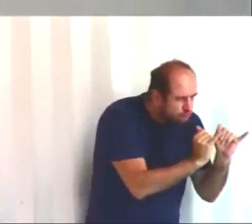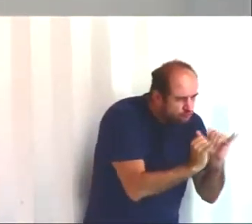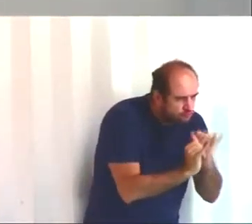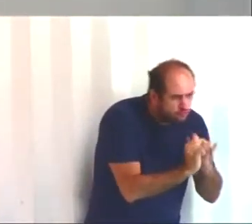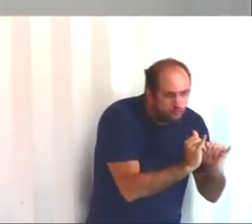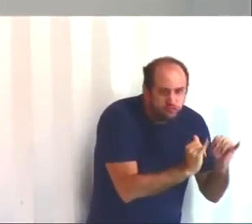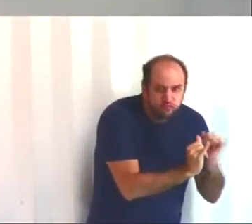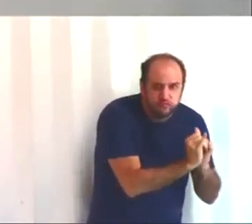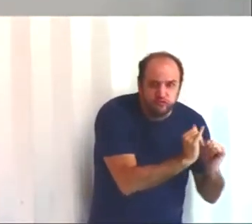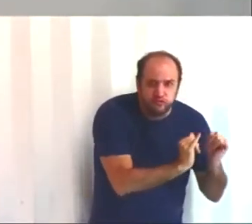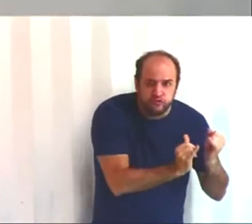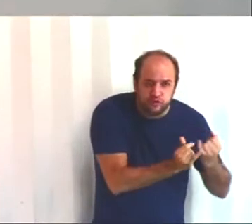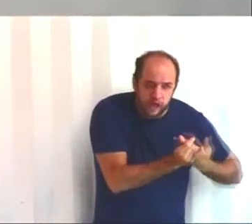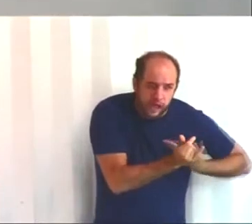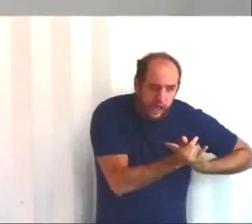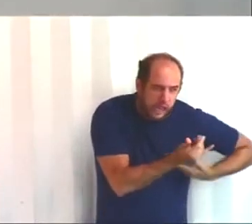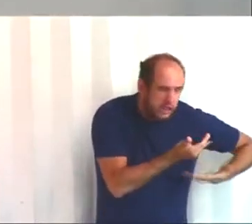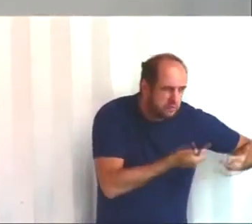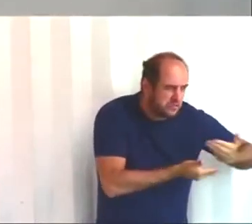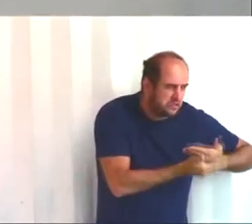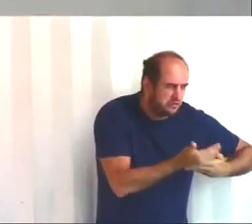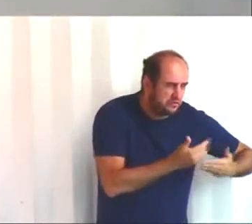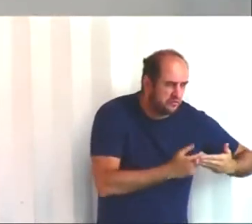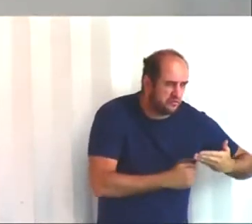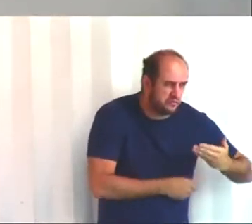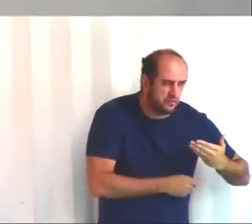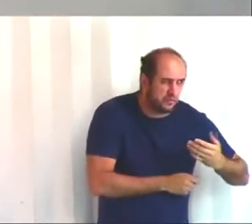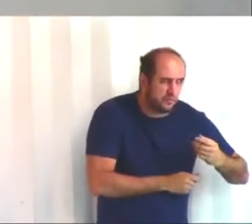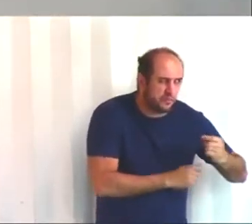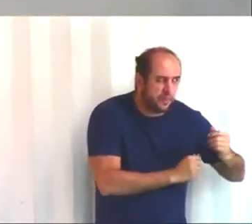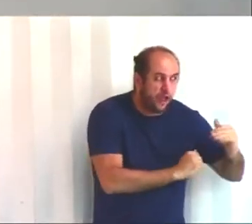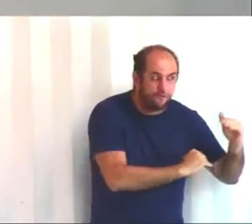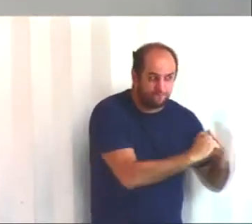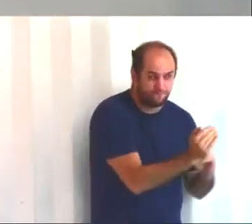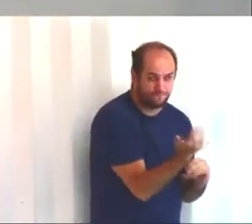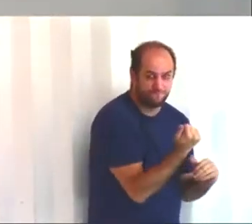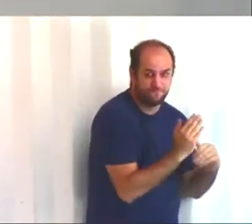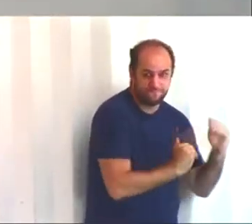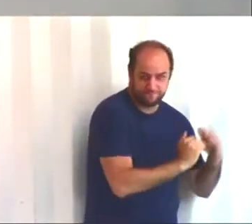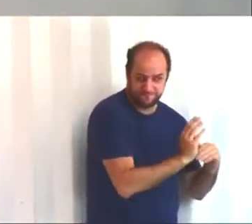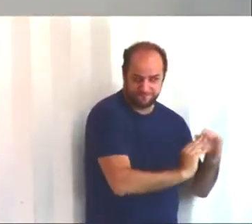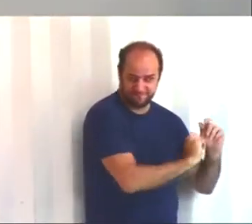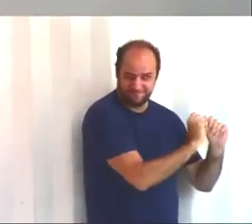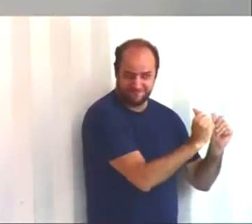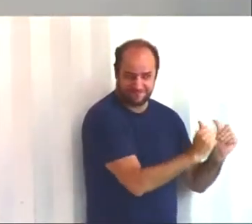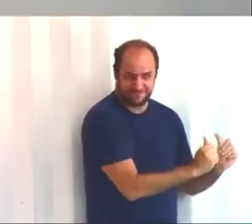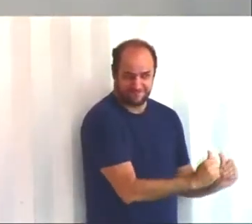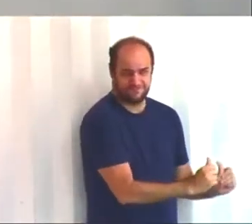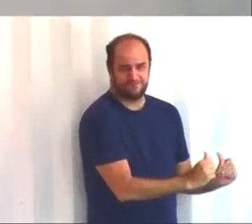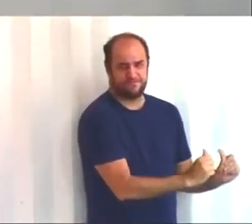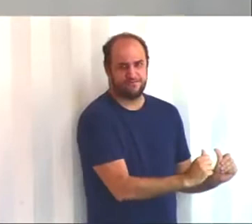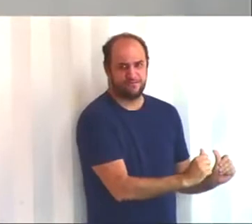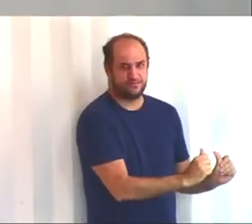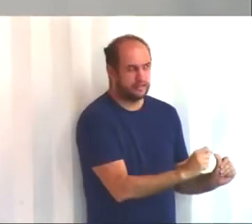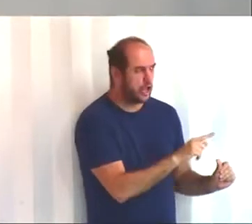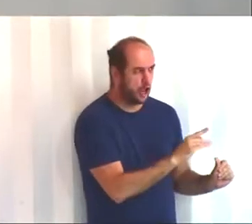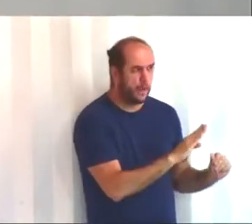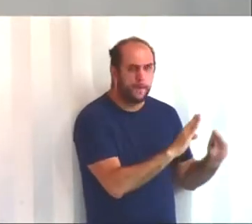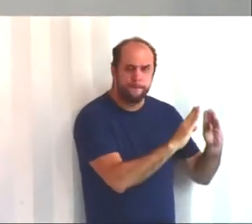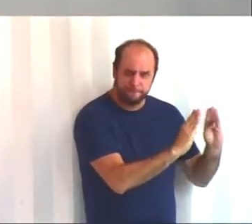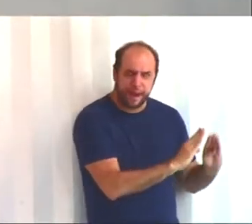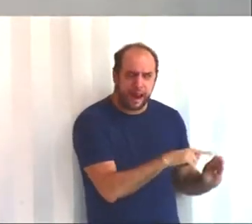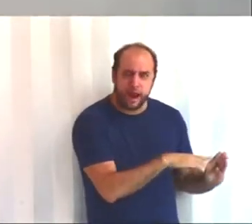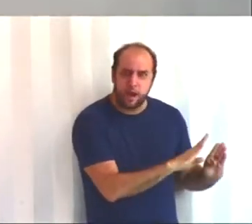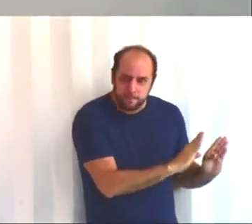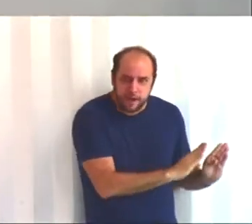uns para os outros: que Deus é esse que você criou aí? Deixa eu ver como é esse Deus. Esse Deus é a Baal? É Baal?